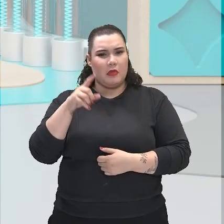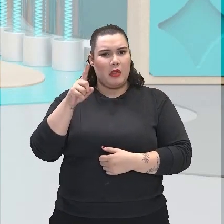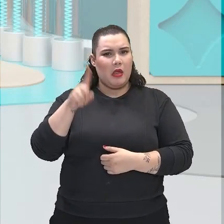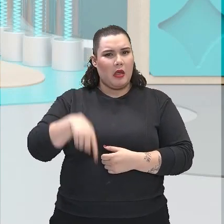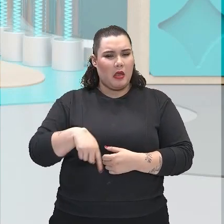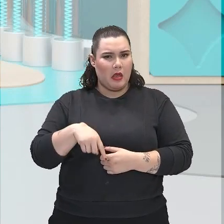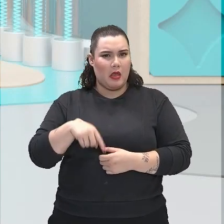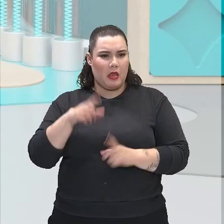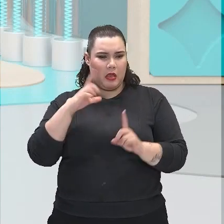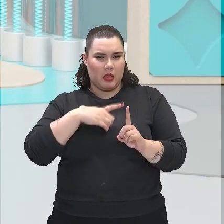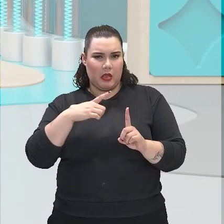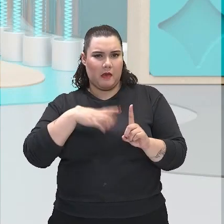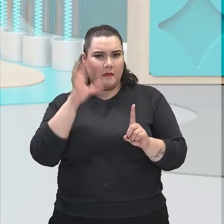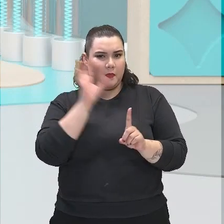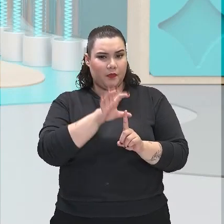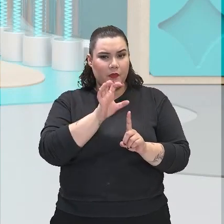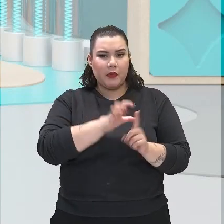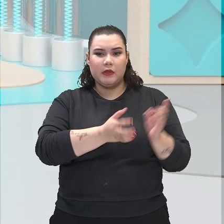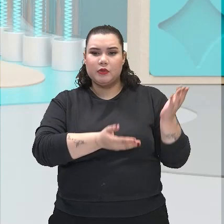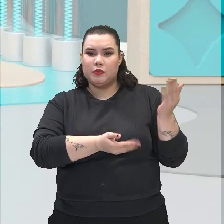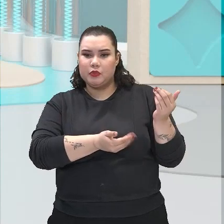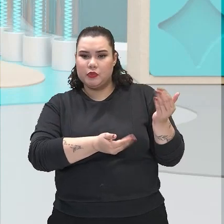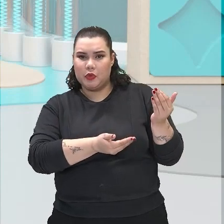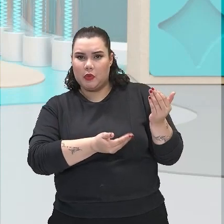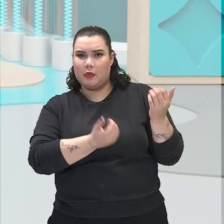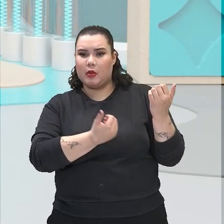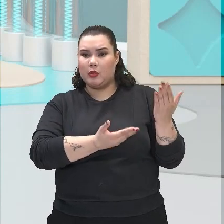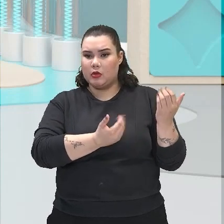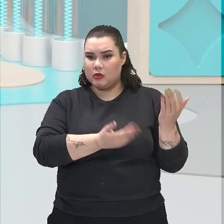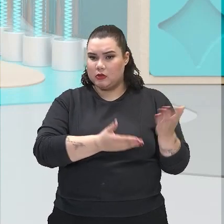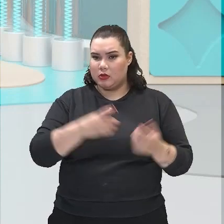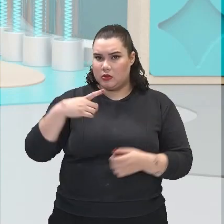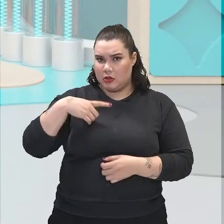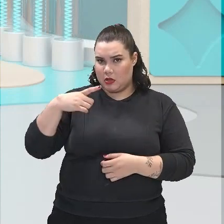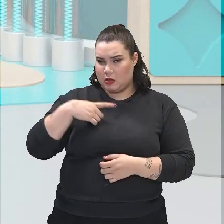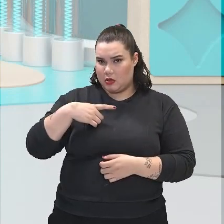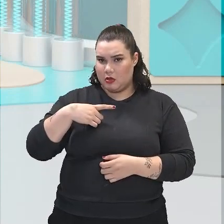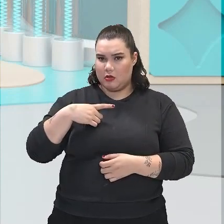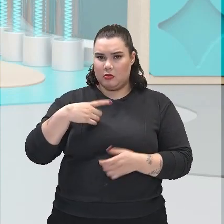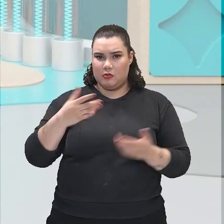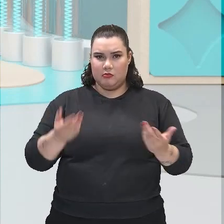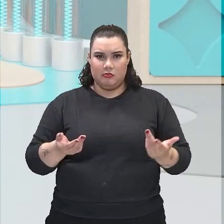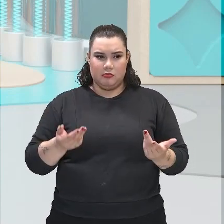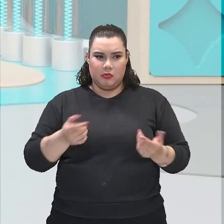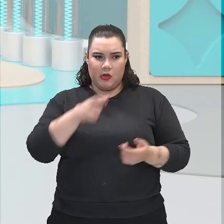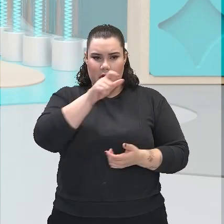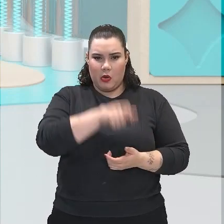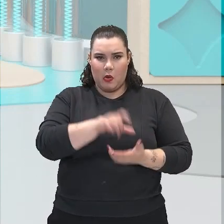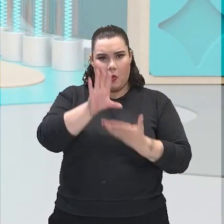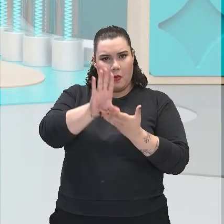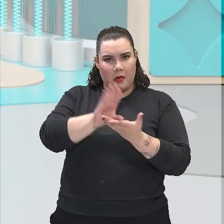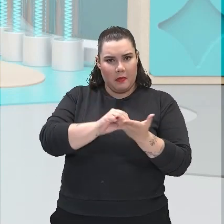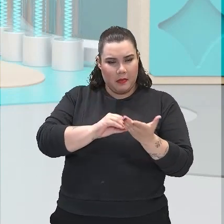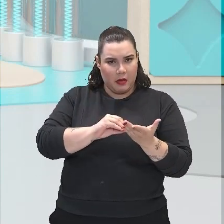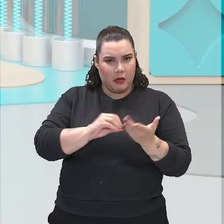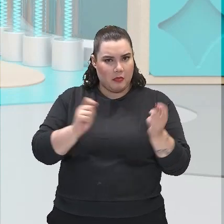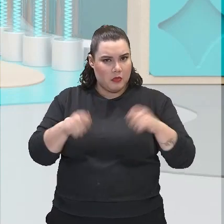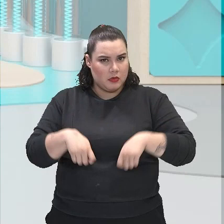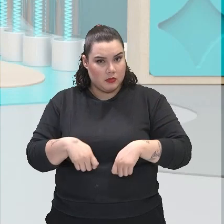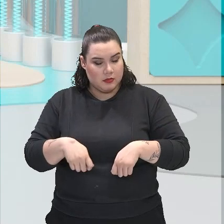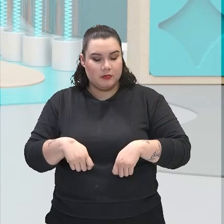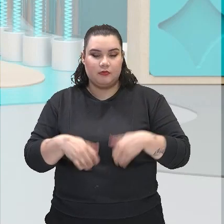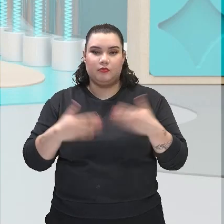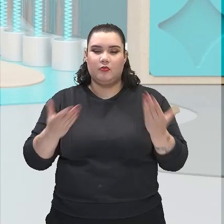que eles influenciam nos jovens, adolescentes, nas crianças? Será que eles exercem algum tipo de influência? Então o debate que